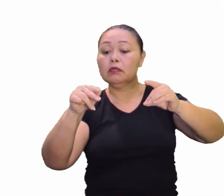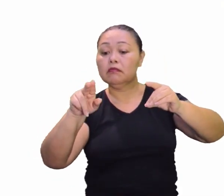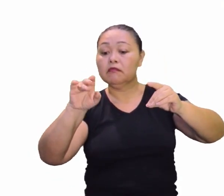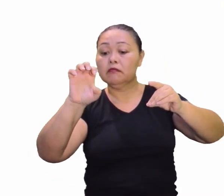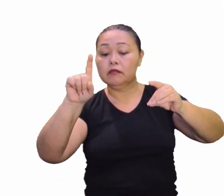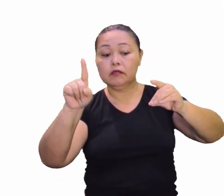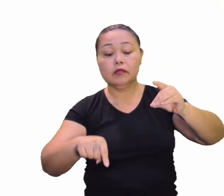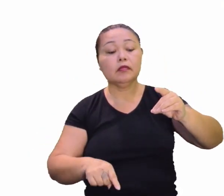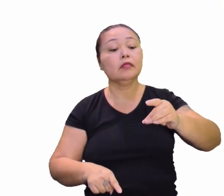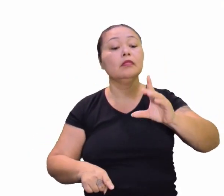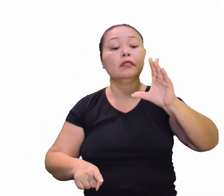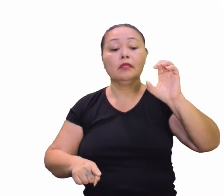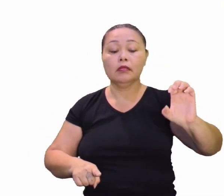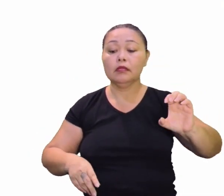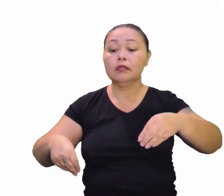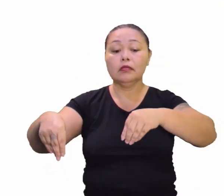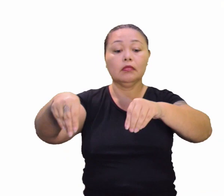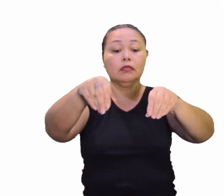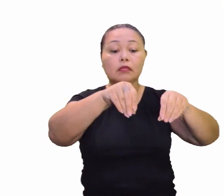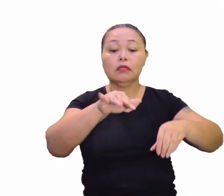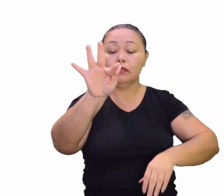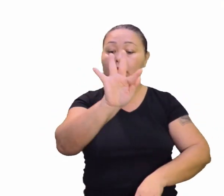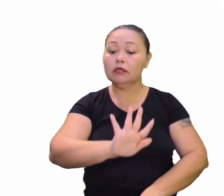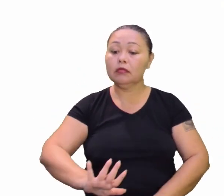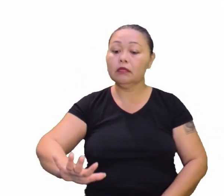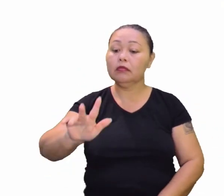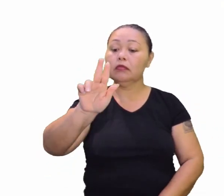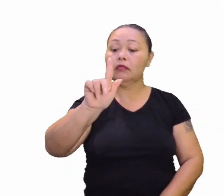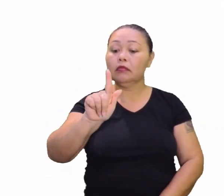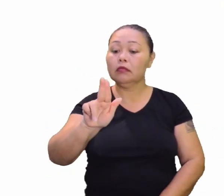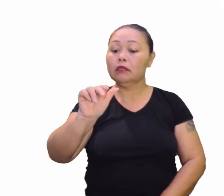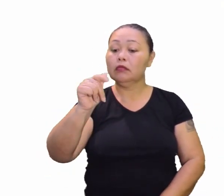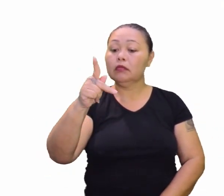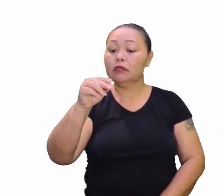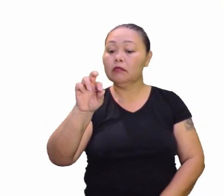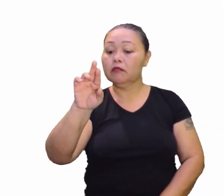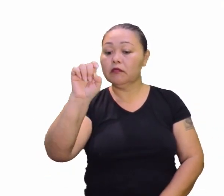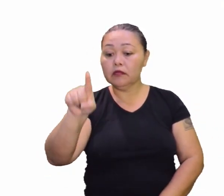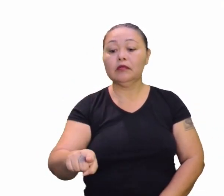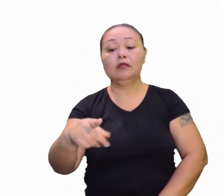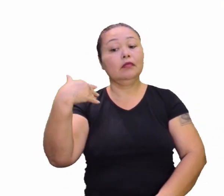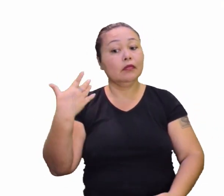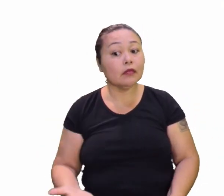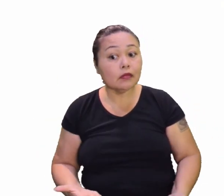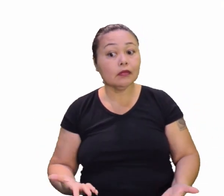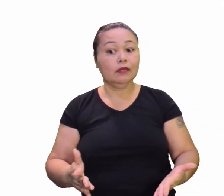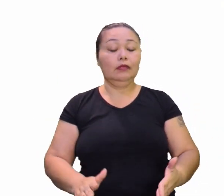Da província do Guaporé. e a E. do território federal